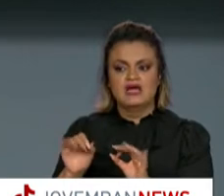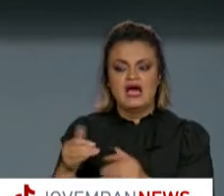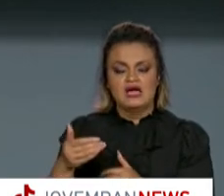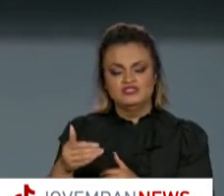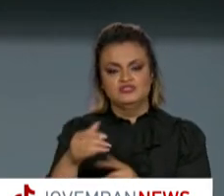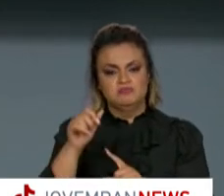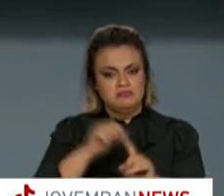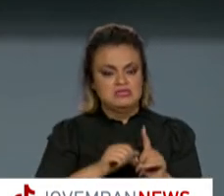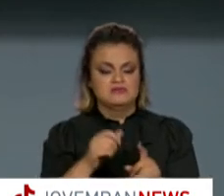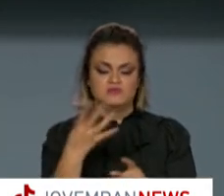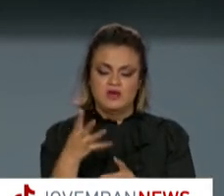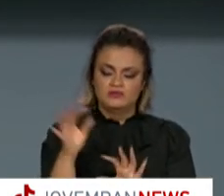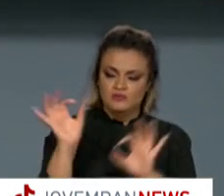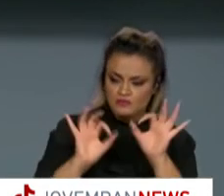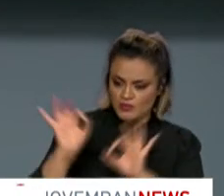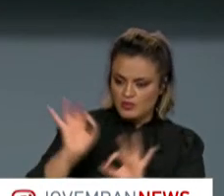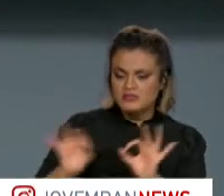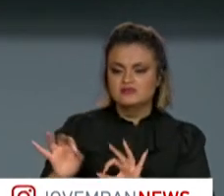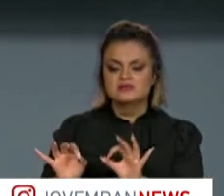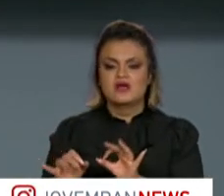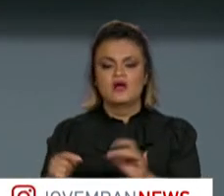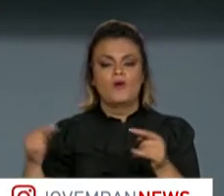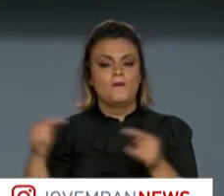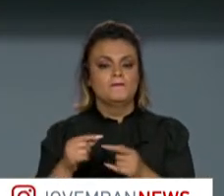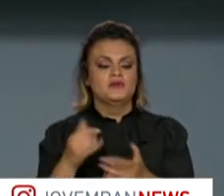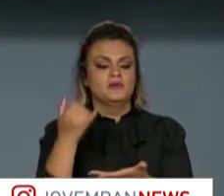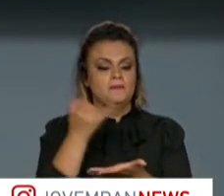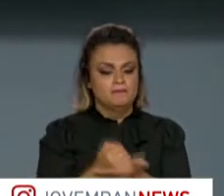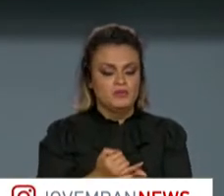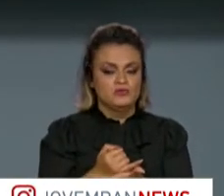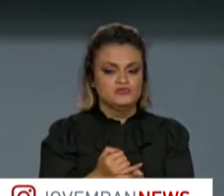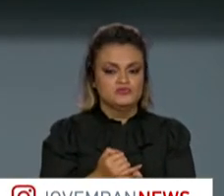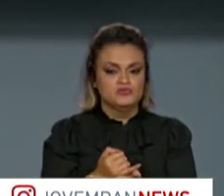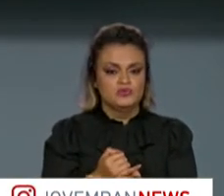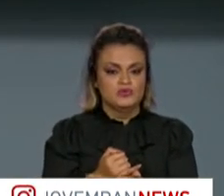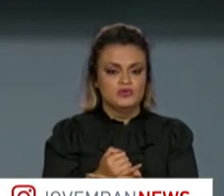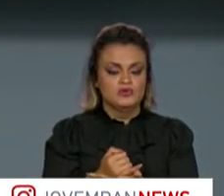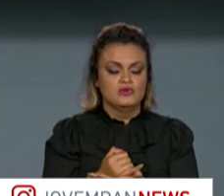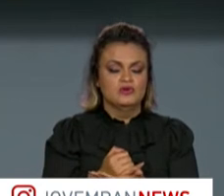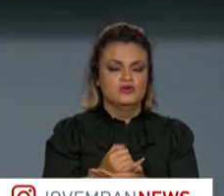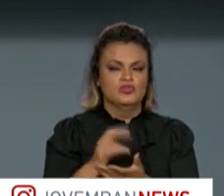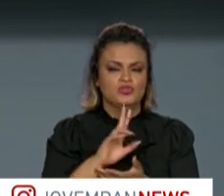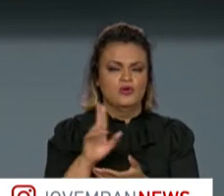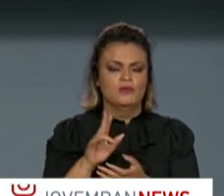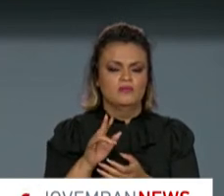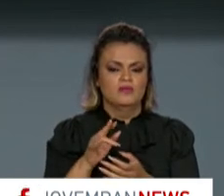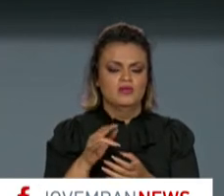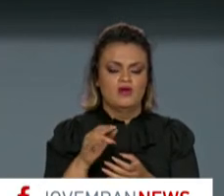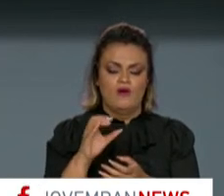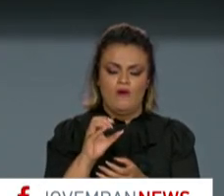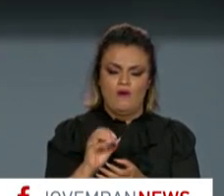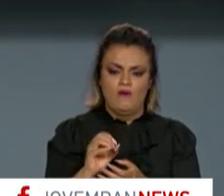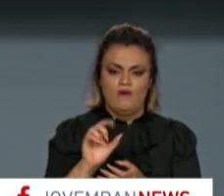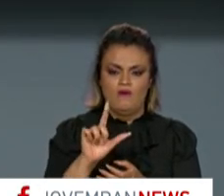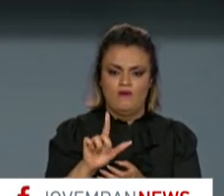próximos 4 meses, aplicando um imposto de exportação sobre óleo cru.